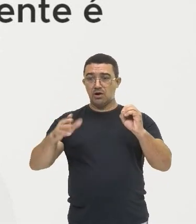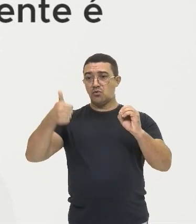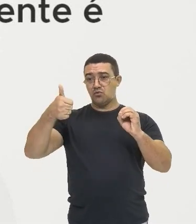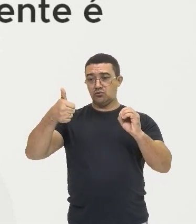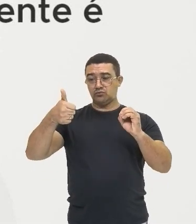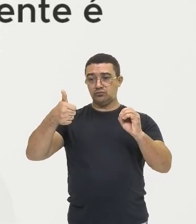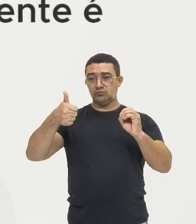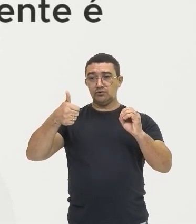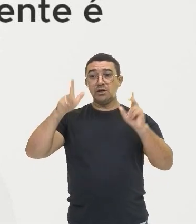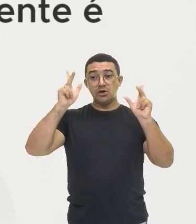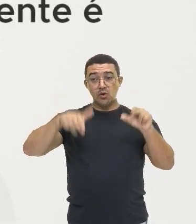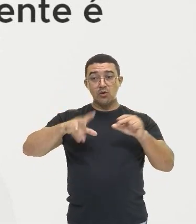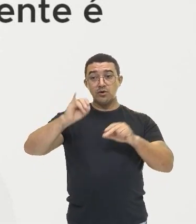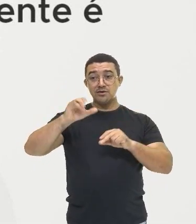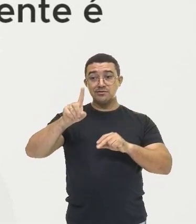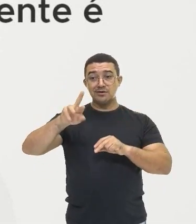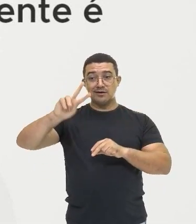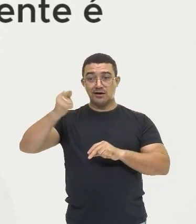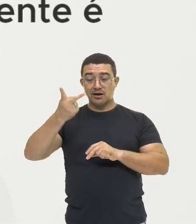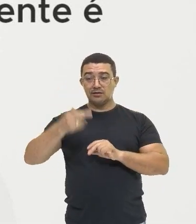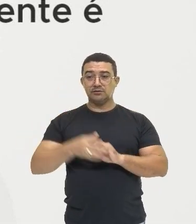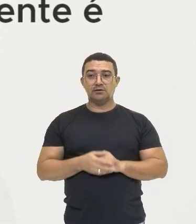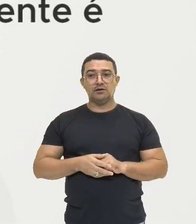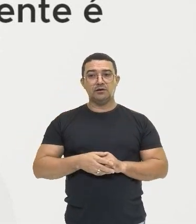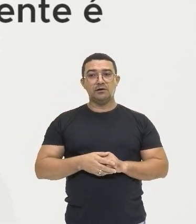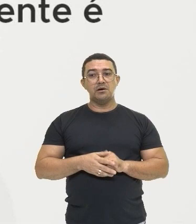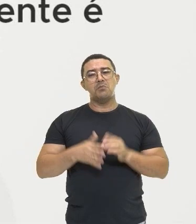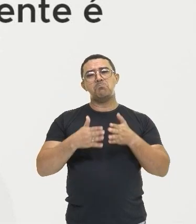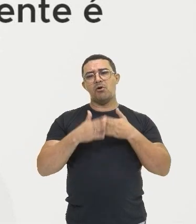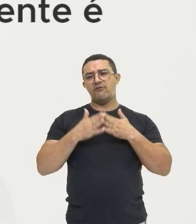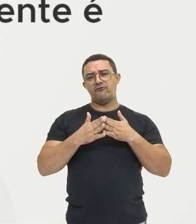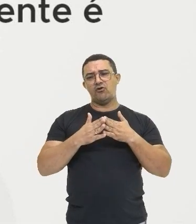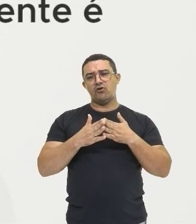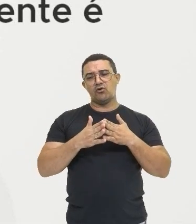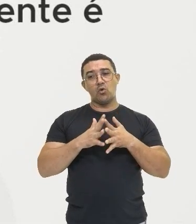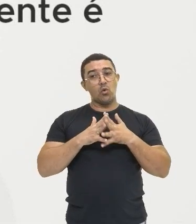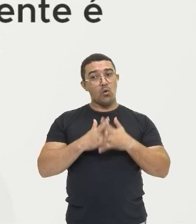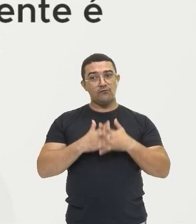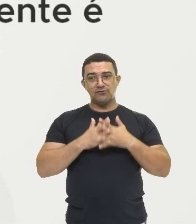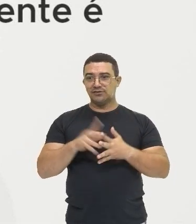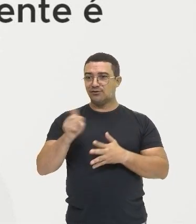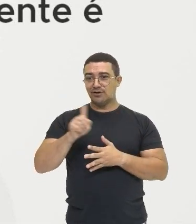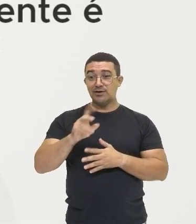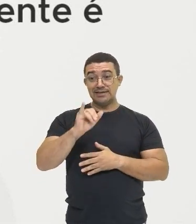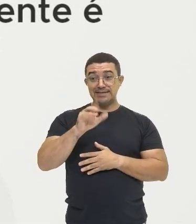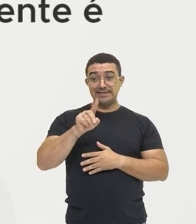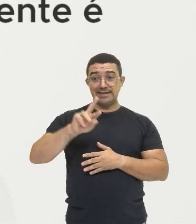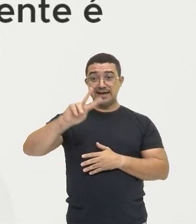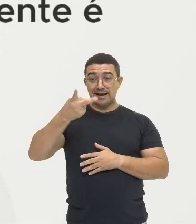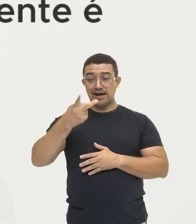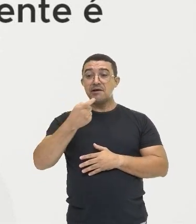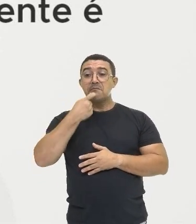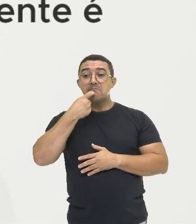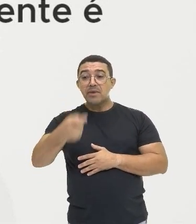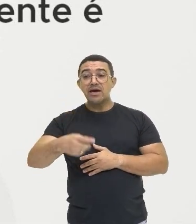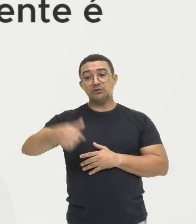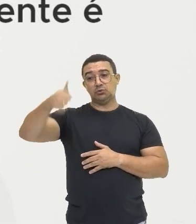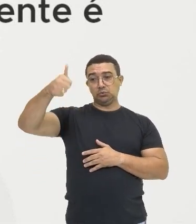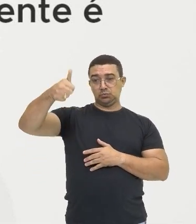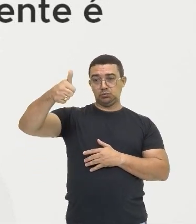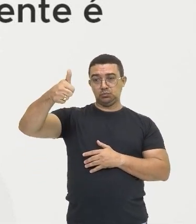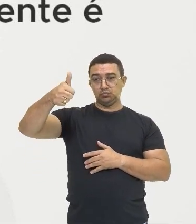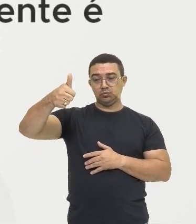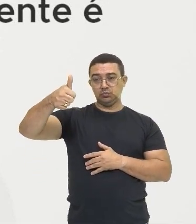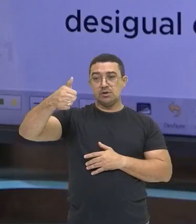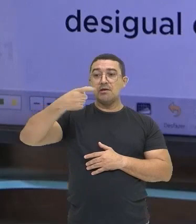IDH. Mas, por favor, não confundam, tá bom? No IDH, quanto mais perto de 1,